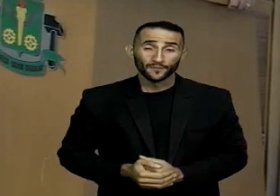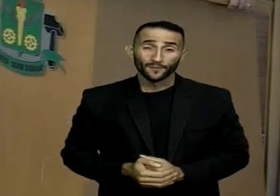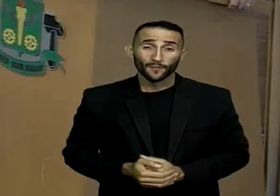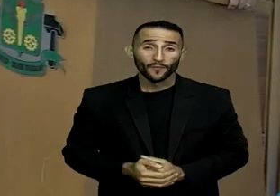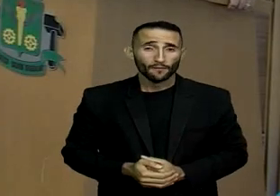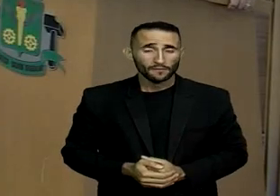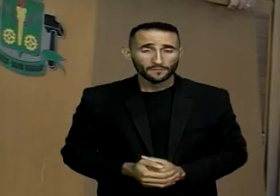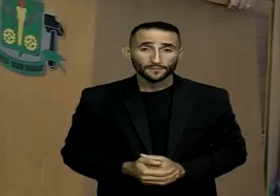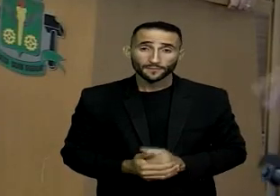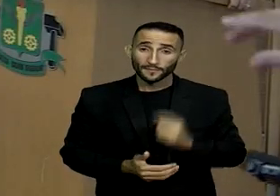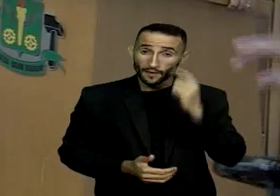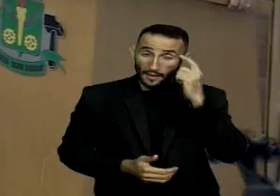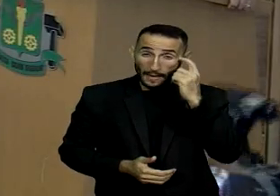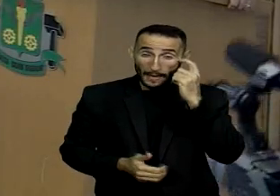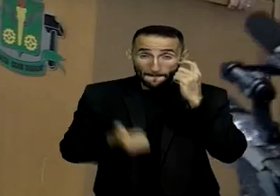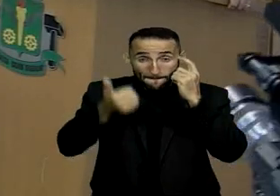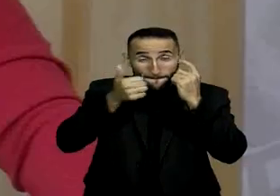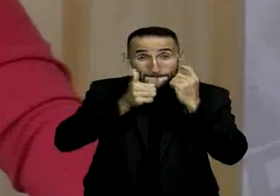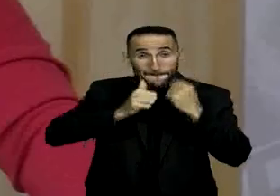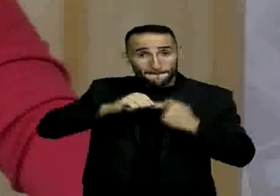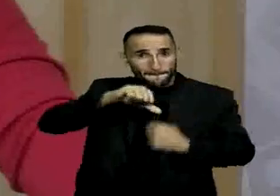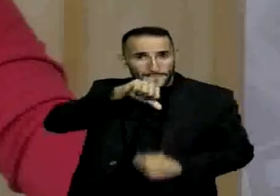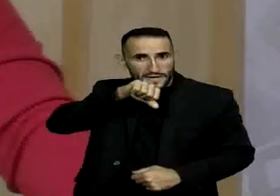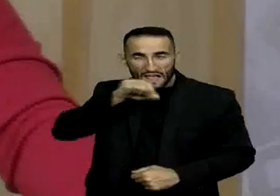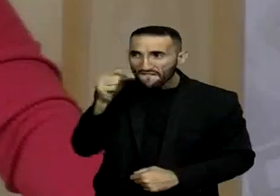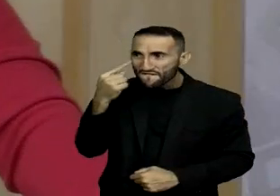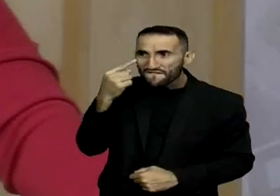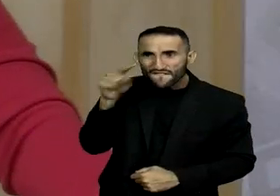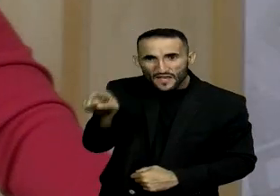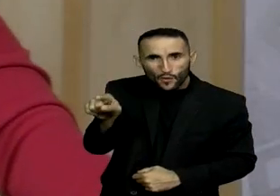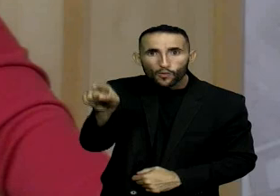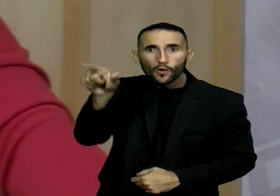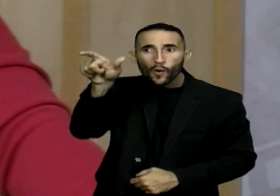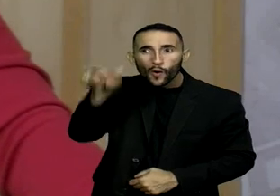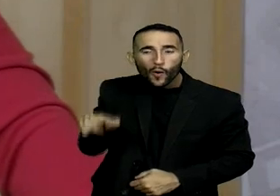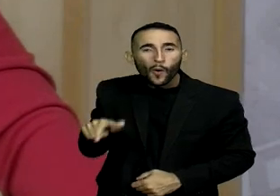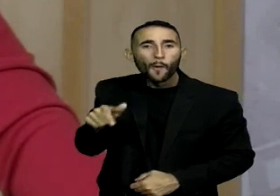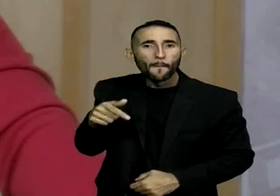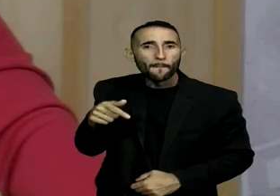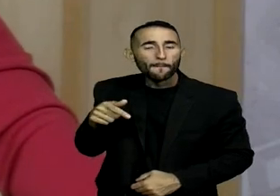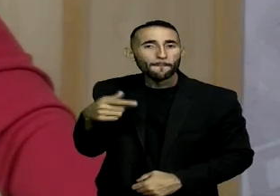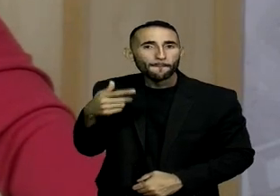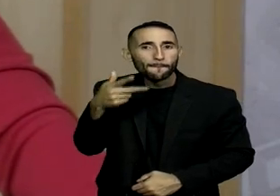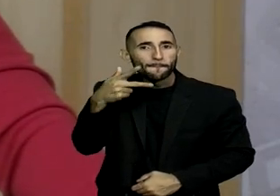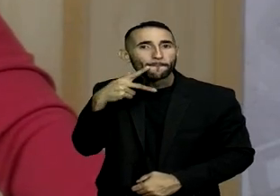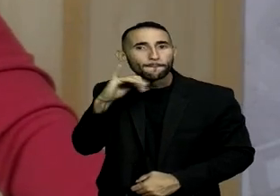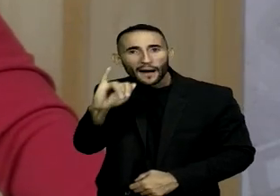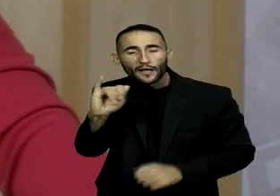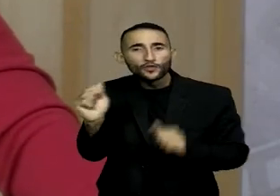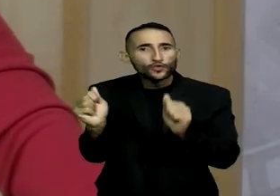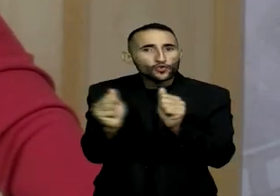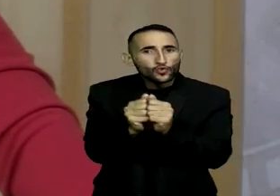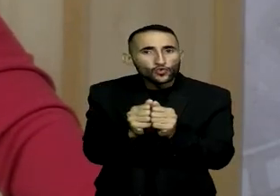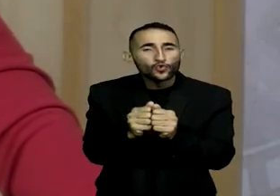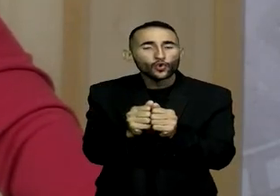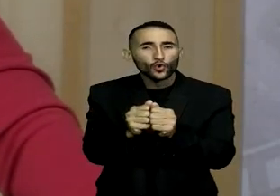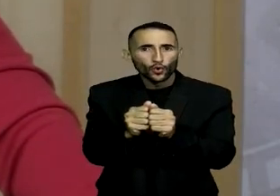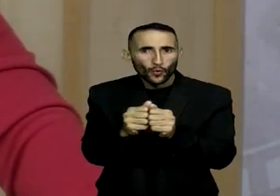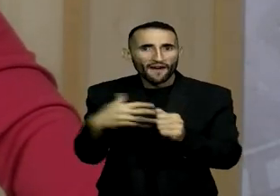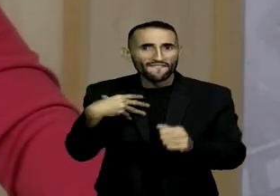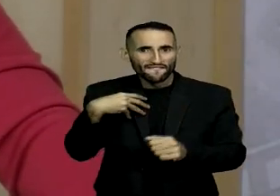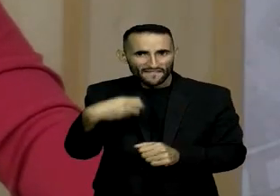quando aquela mãe, ela flagra aquele pai na cama com a filha, ela já chorando,